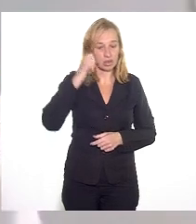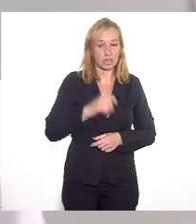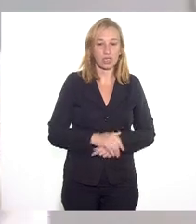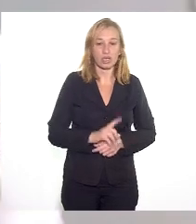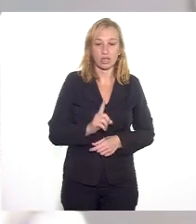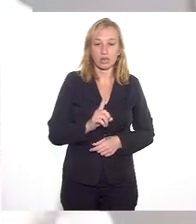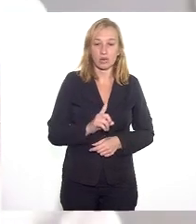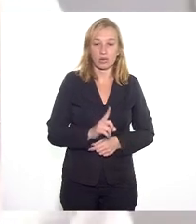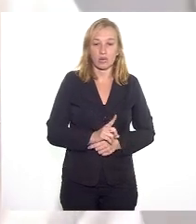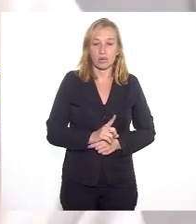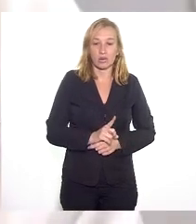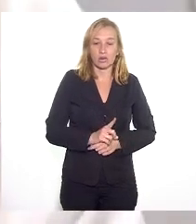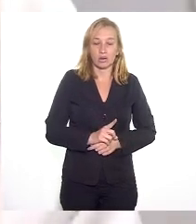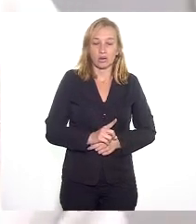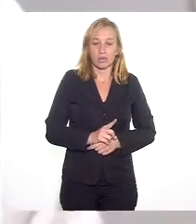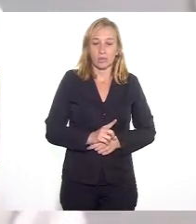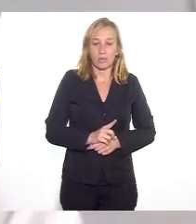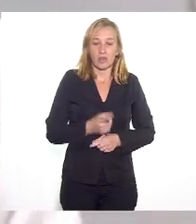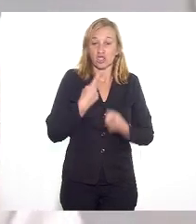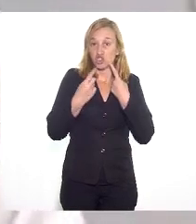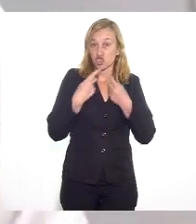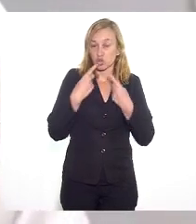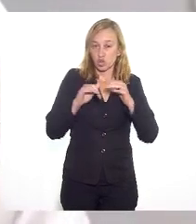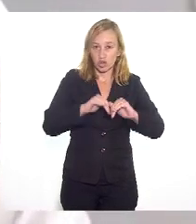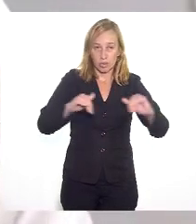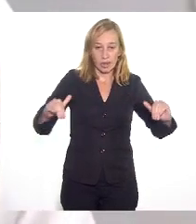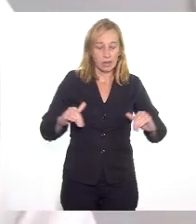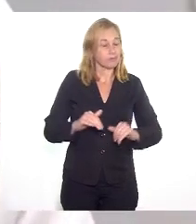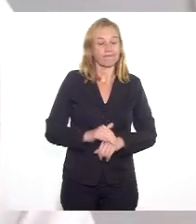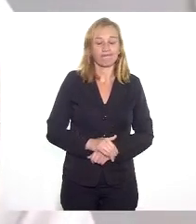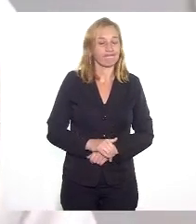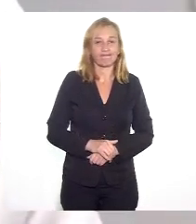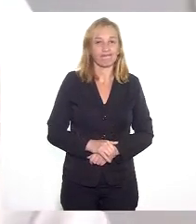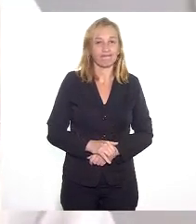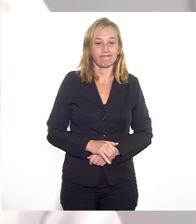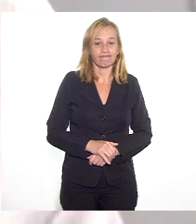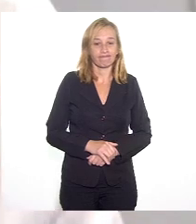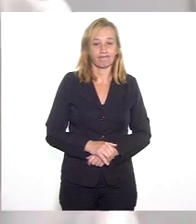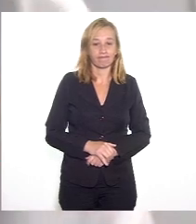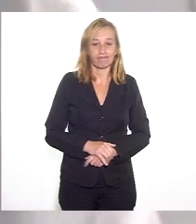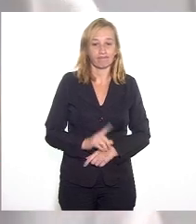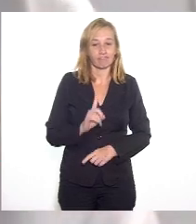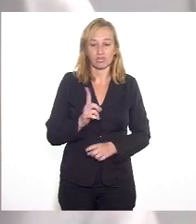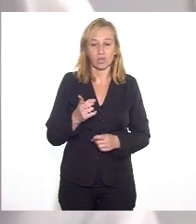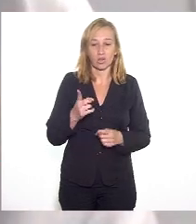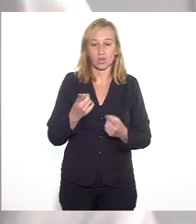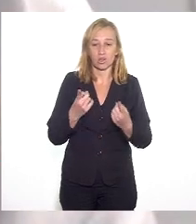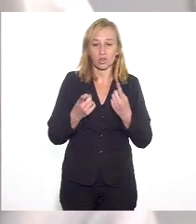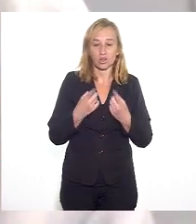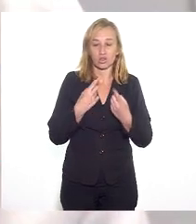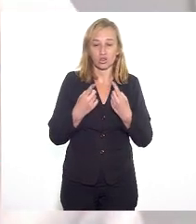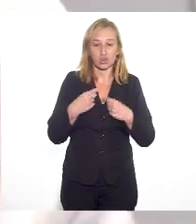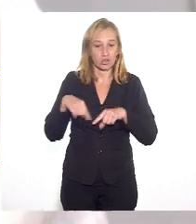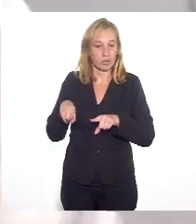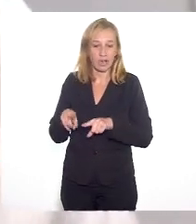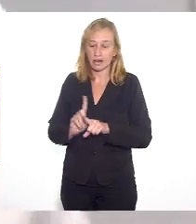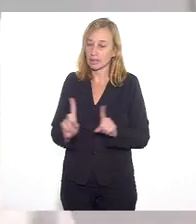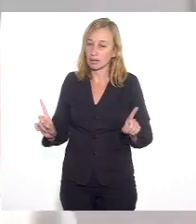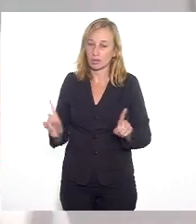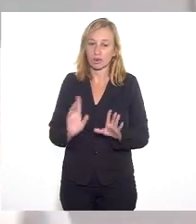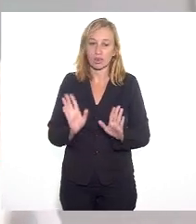é de maneira nenhuma aqui fazer um debate separado. Muito pelo contrário, não é um debate de segregação, é um debate